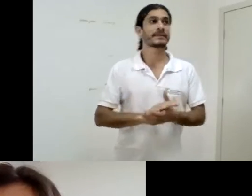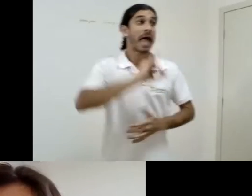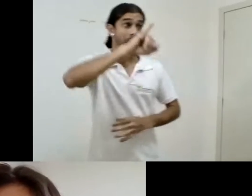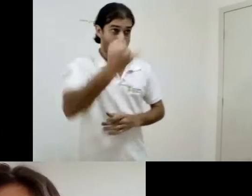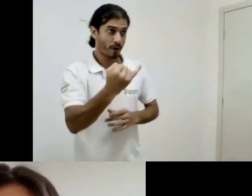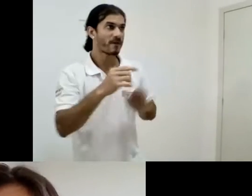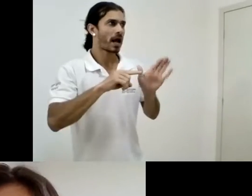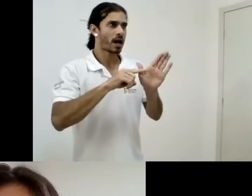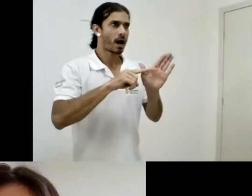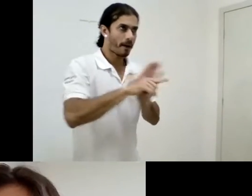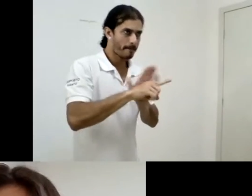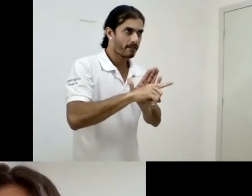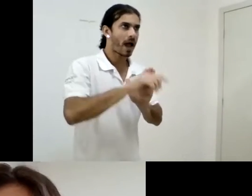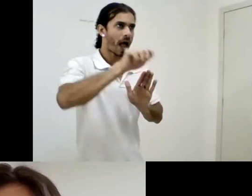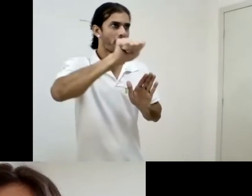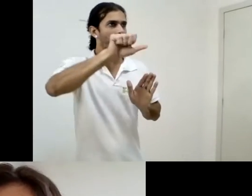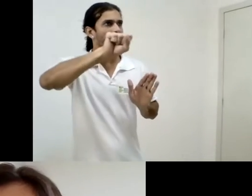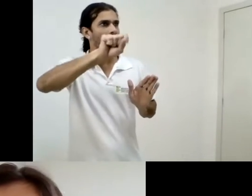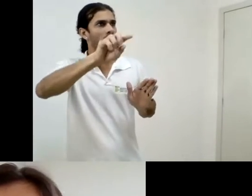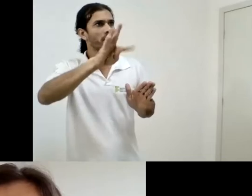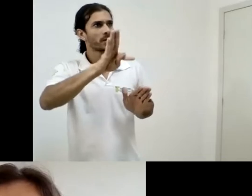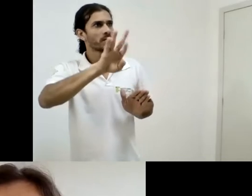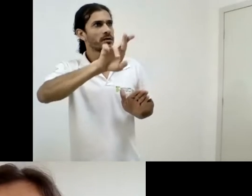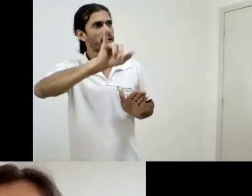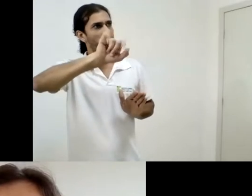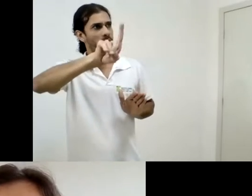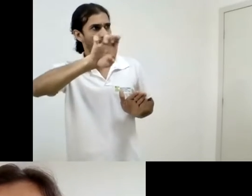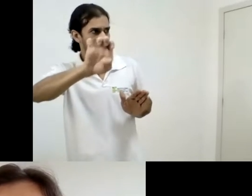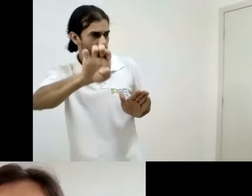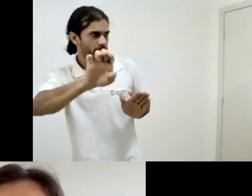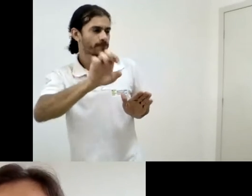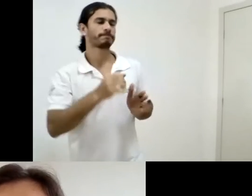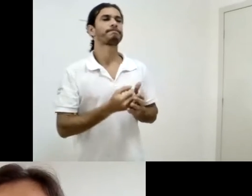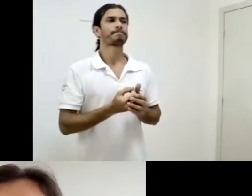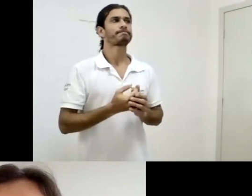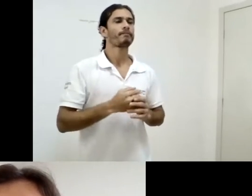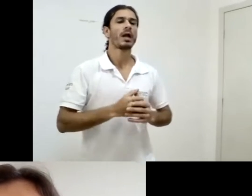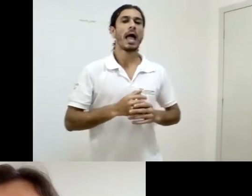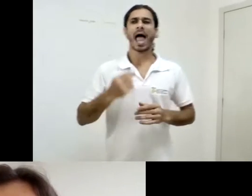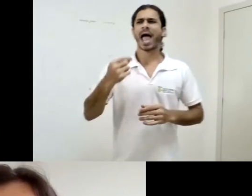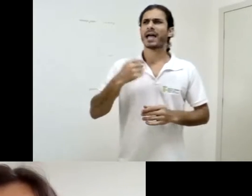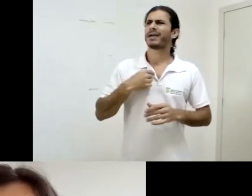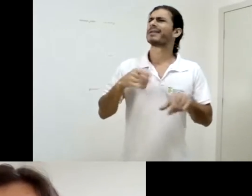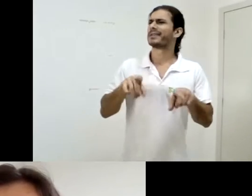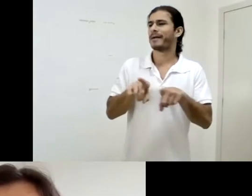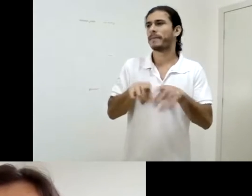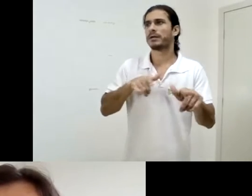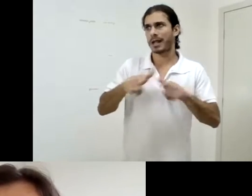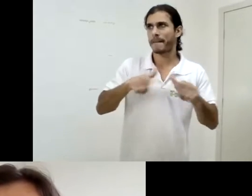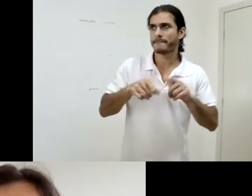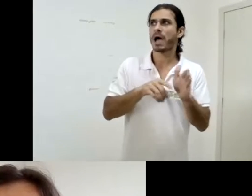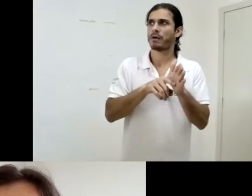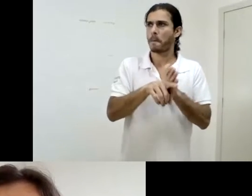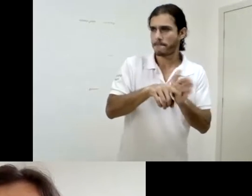acabo trabalhando aqui com a disciplina de metodologia de pesquisa, e uma dúvida às vezes,